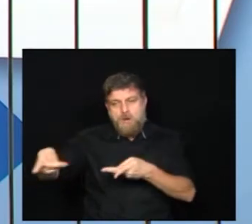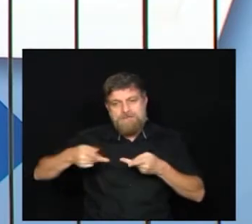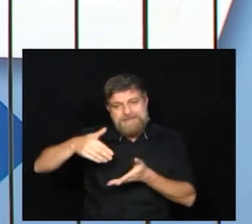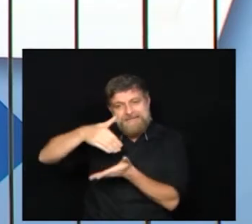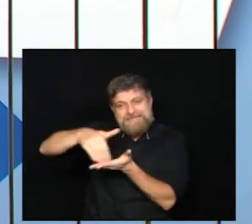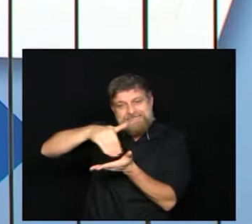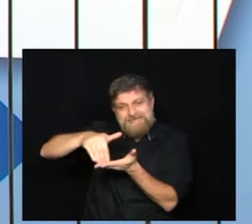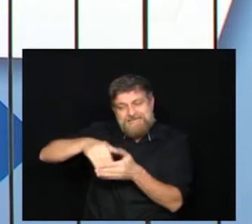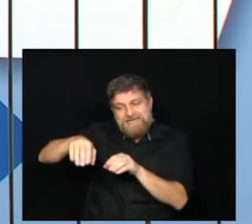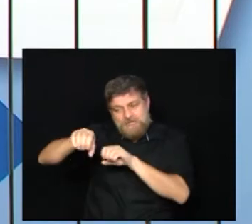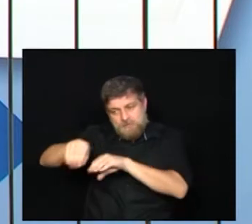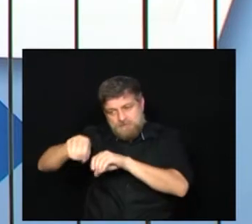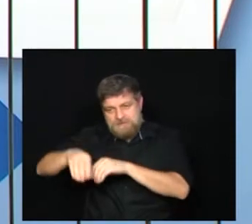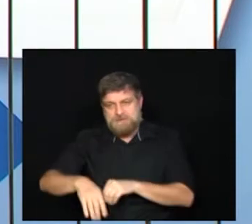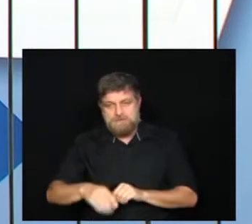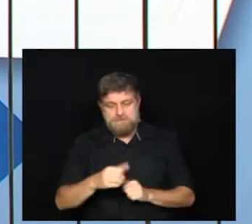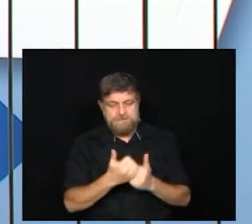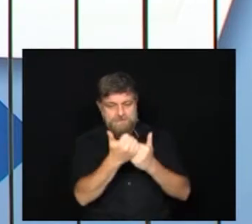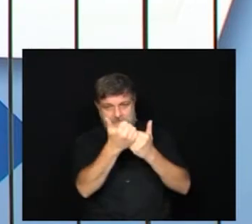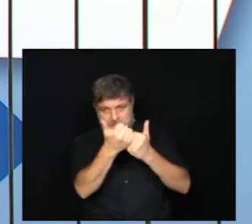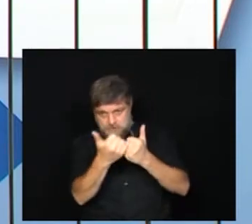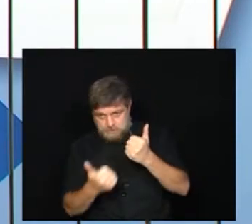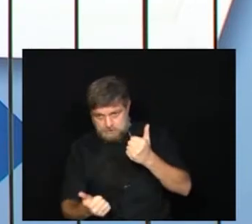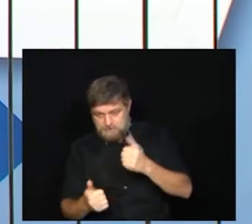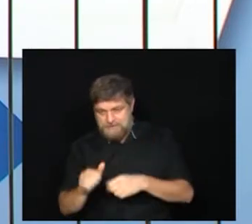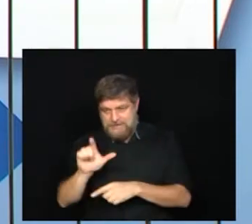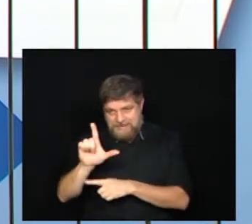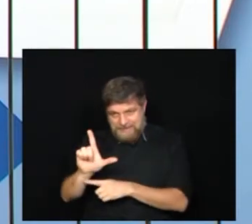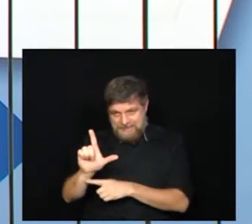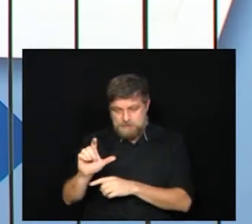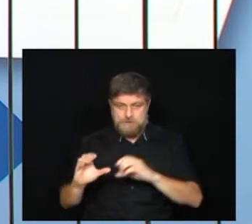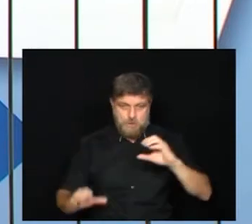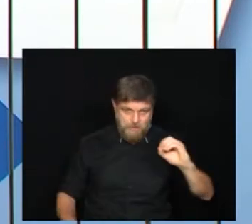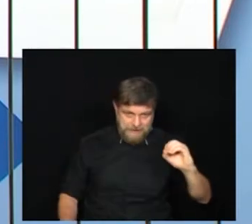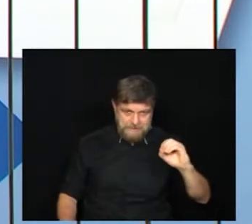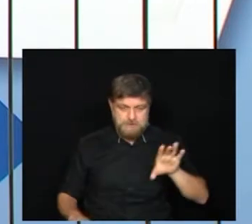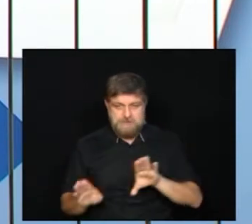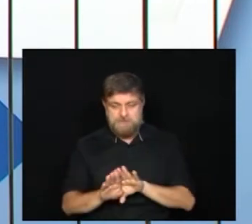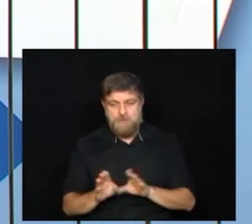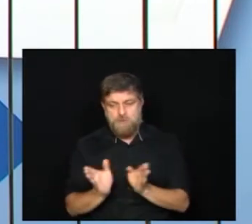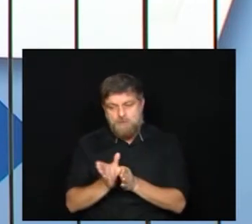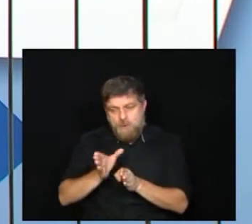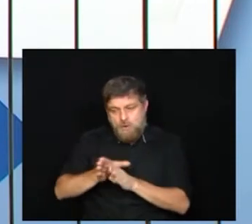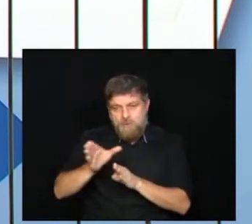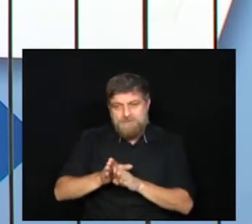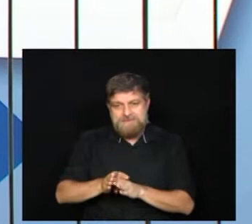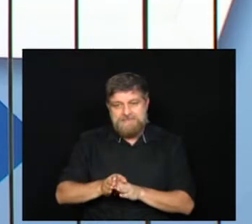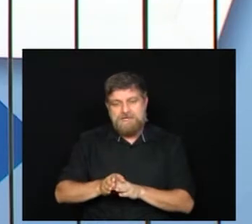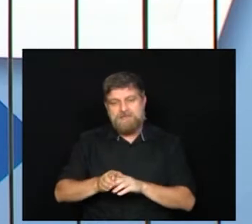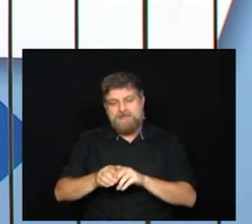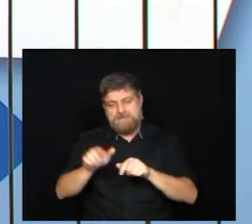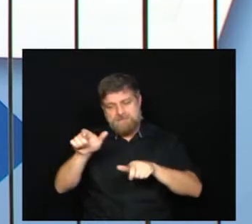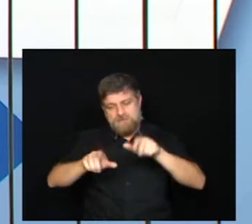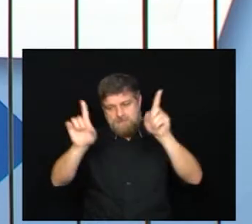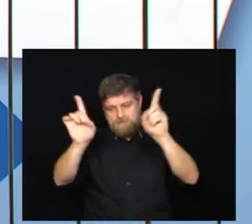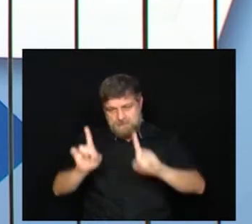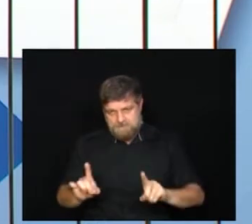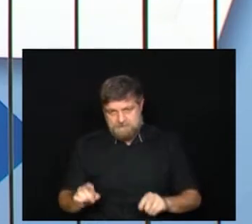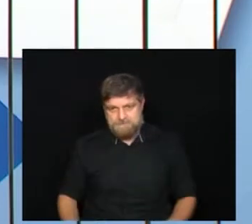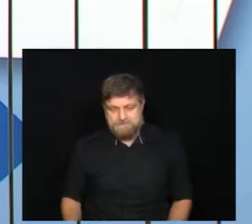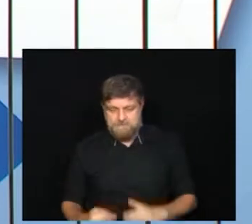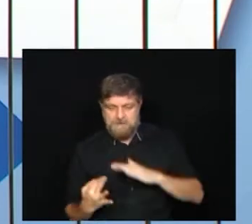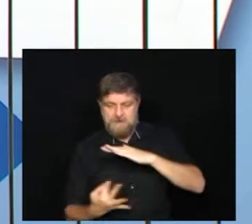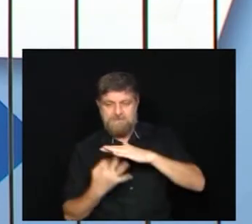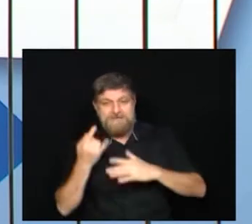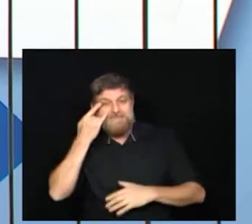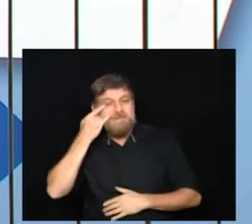Secretaria de Educação, diretorias de ensino Leste e Oeste, Conselho Municipal da Pessoa com Deficiência, Fundação